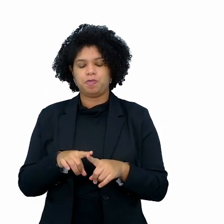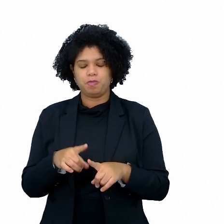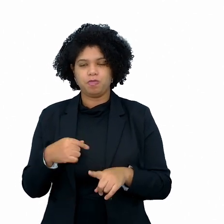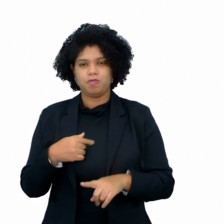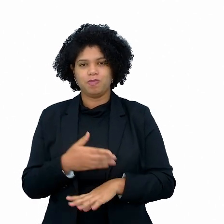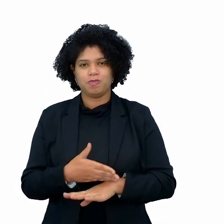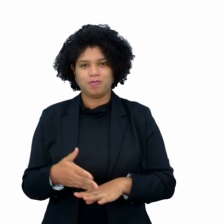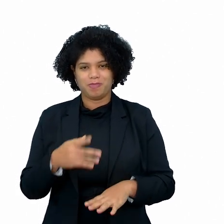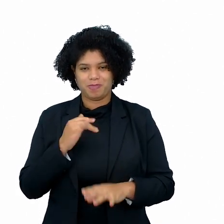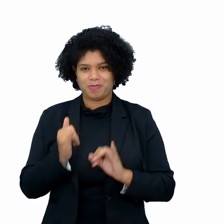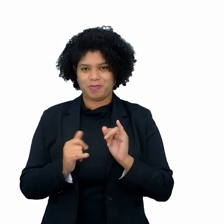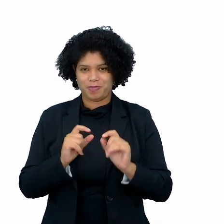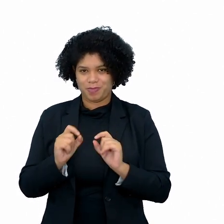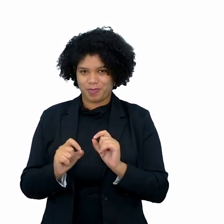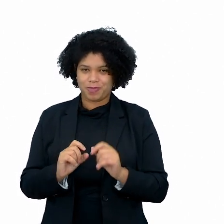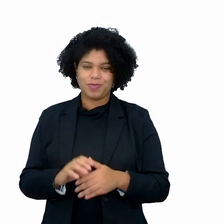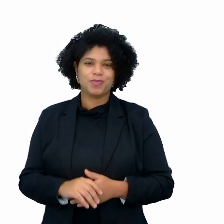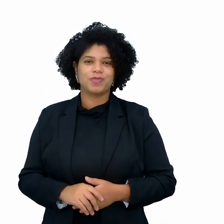é que, assim,